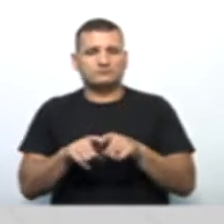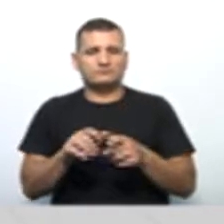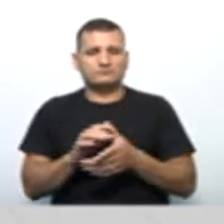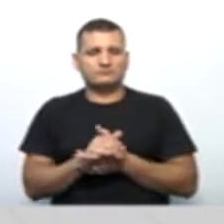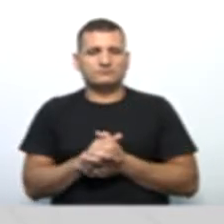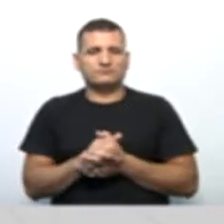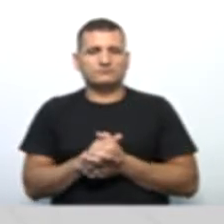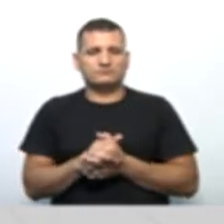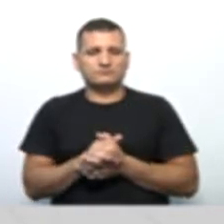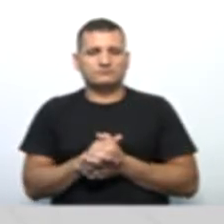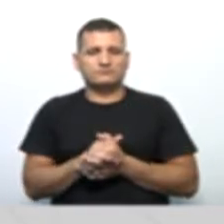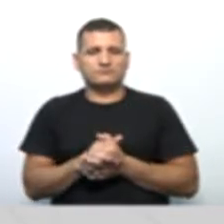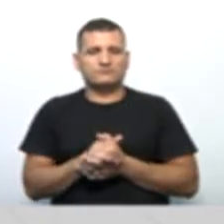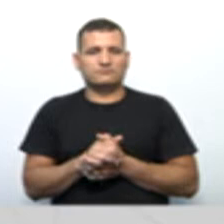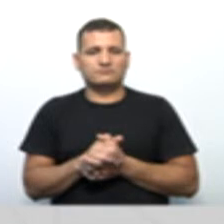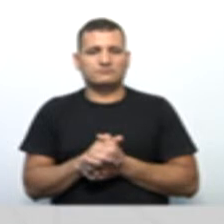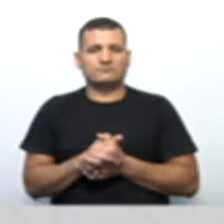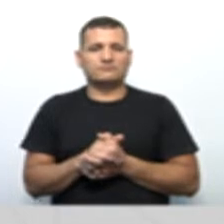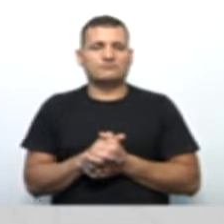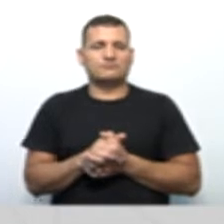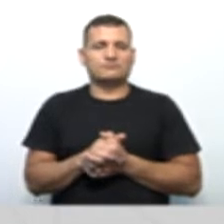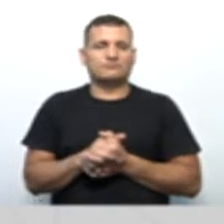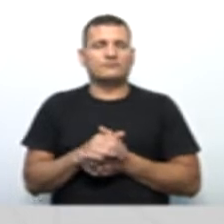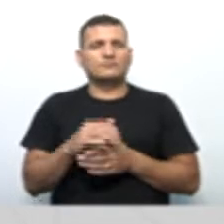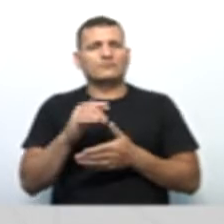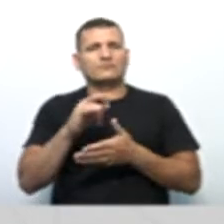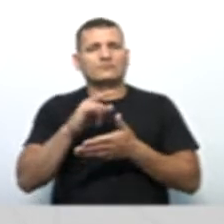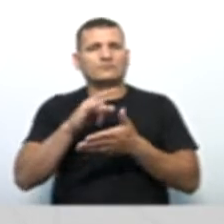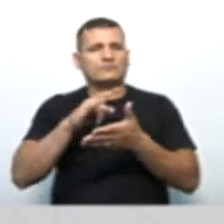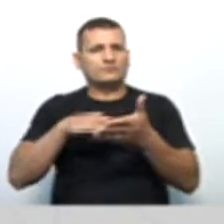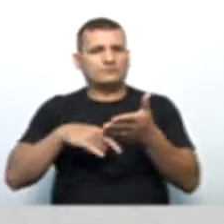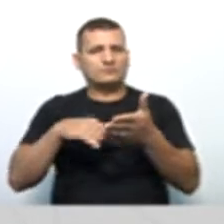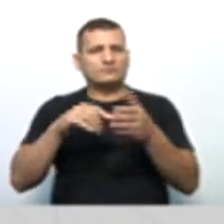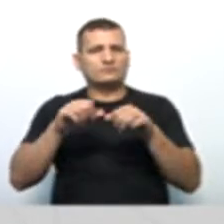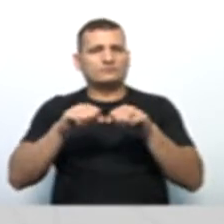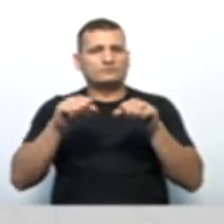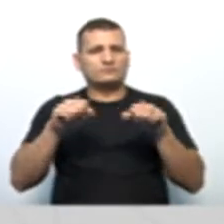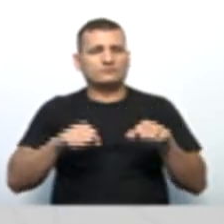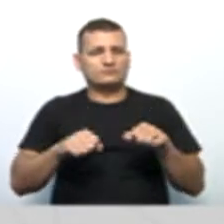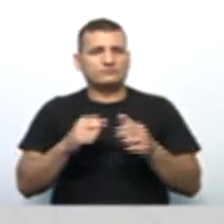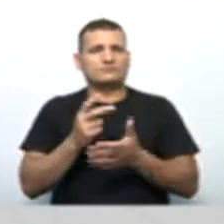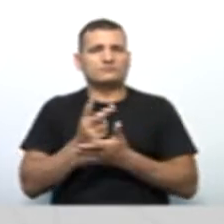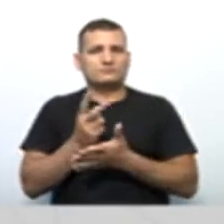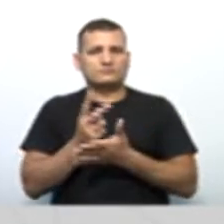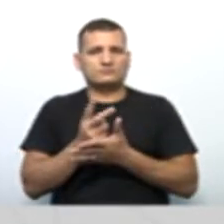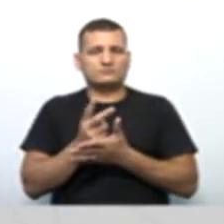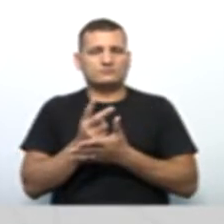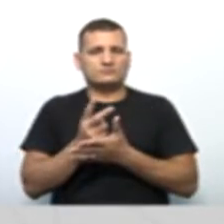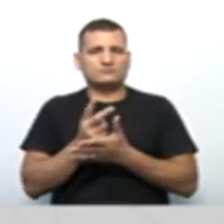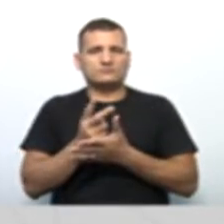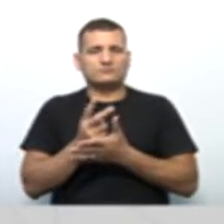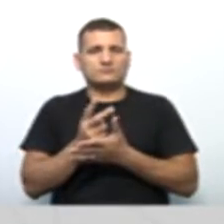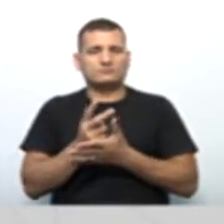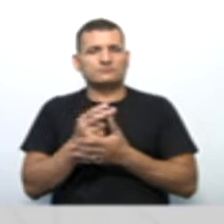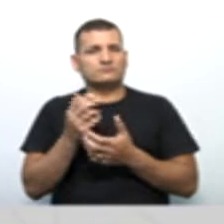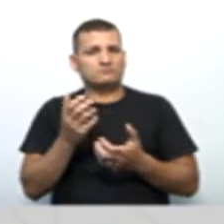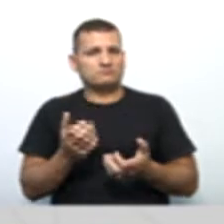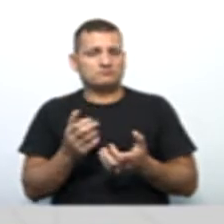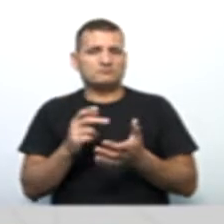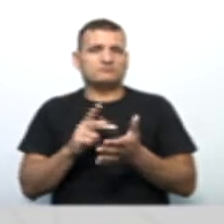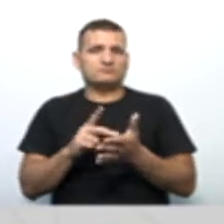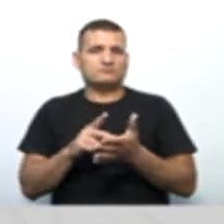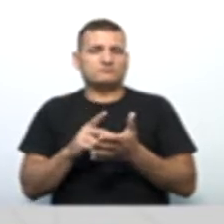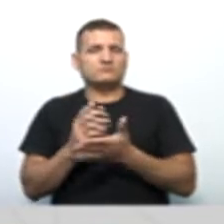dessa heurística que implementar a documentação do sistema ajuda sempre é chato e muitos usuários